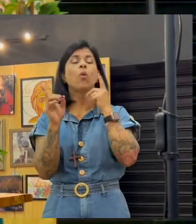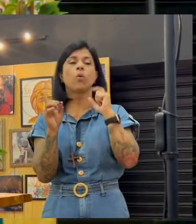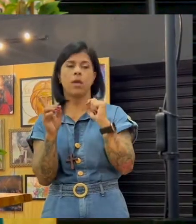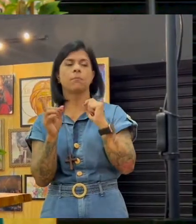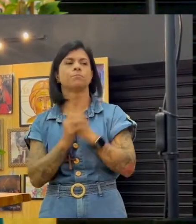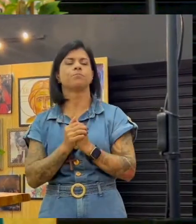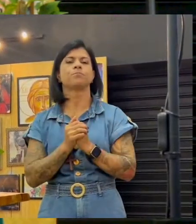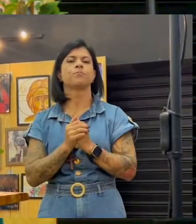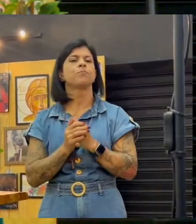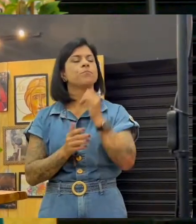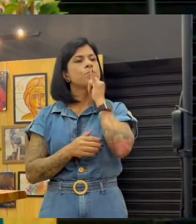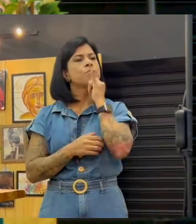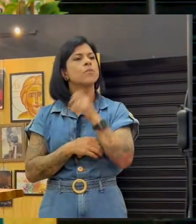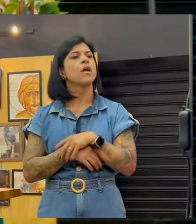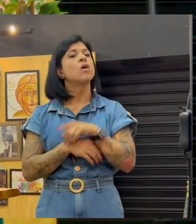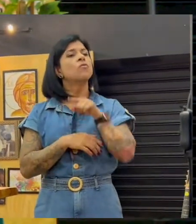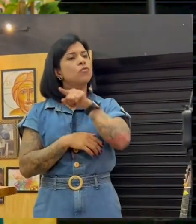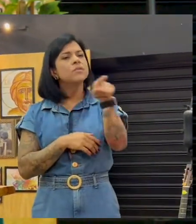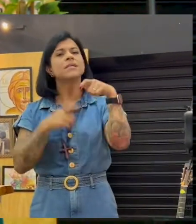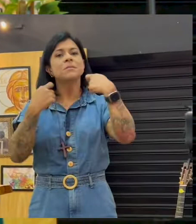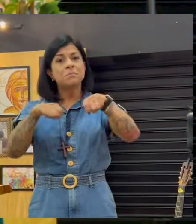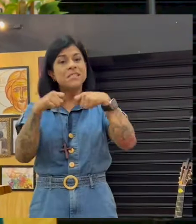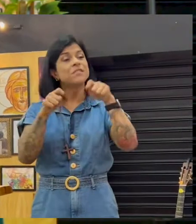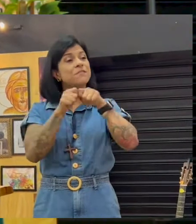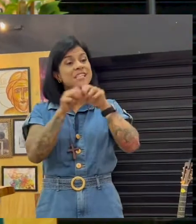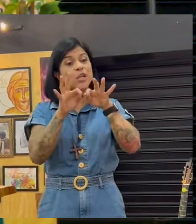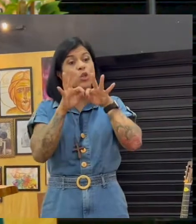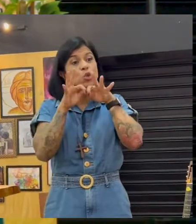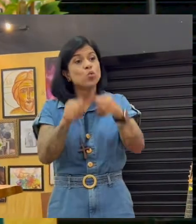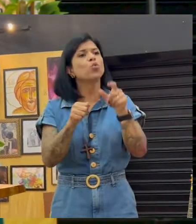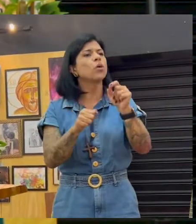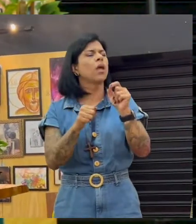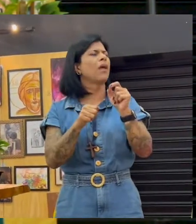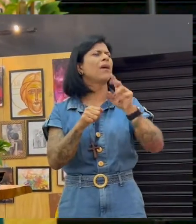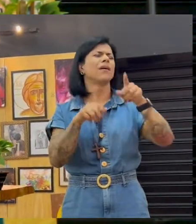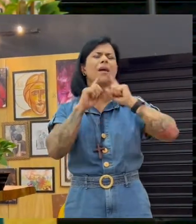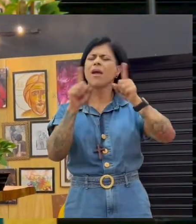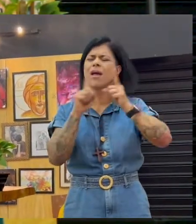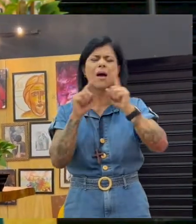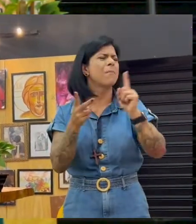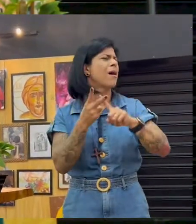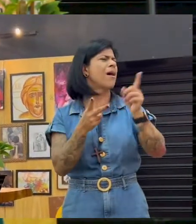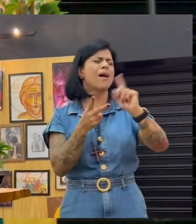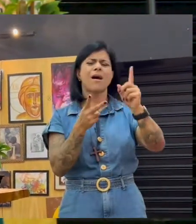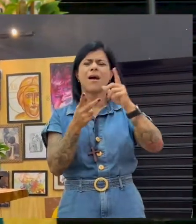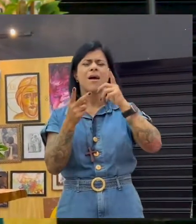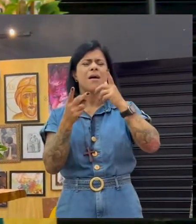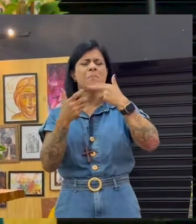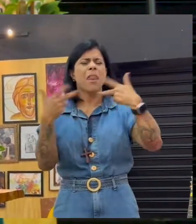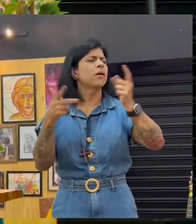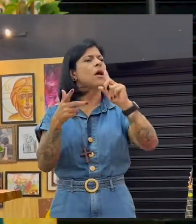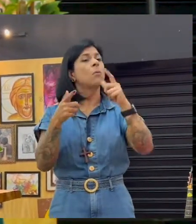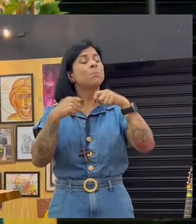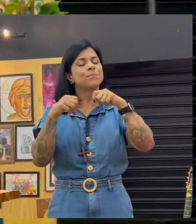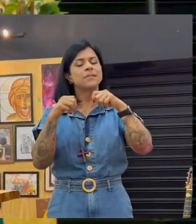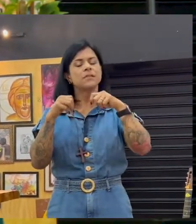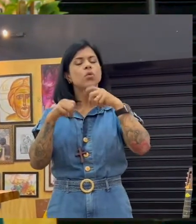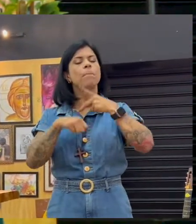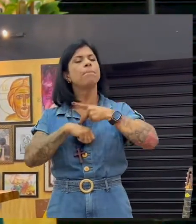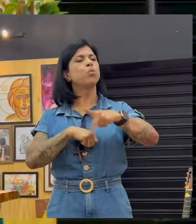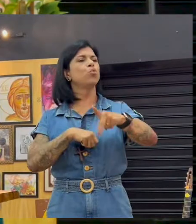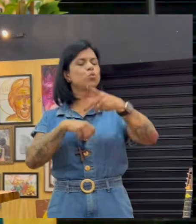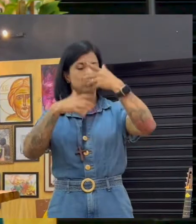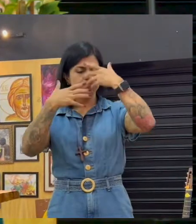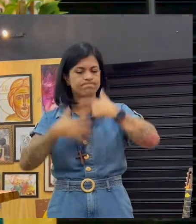está escrito assim: façam tudo sem queixas nem discussões, para que venham tornar-se puros e irrepreensíveis filhos de Deus